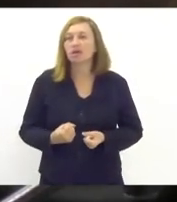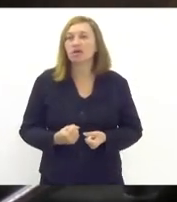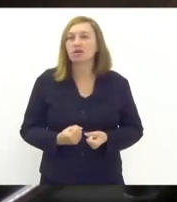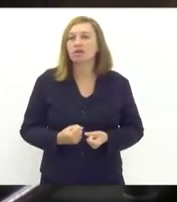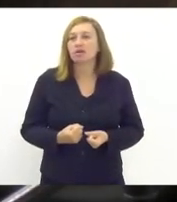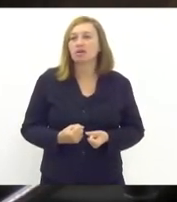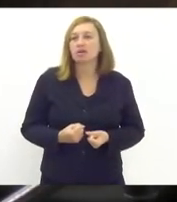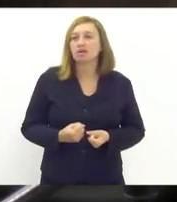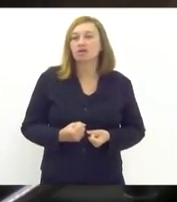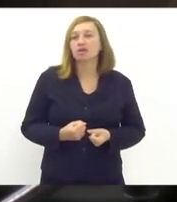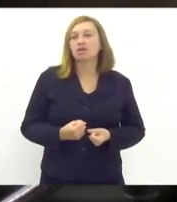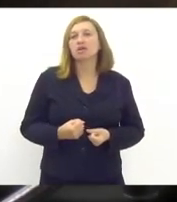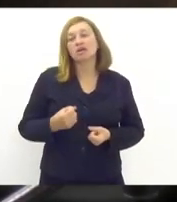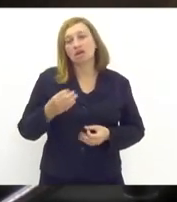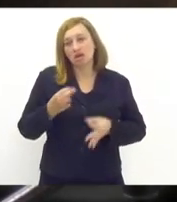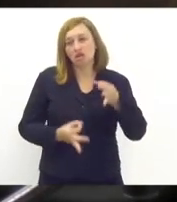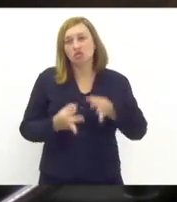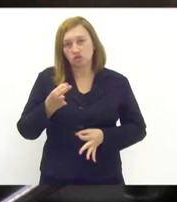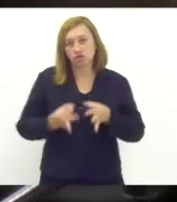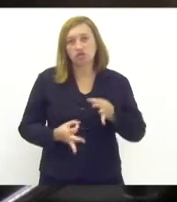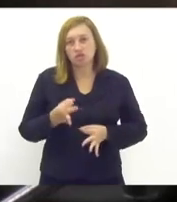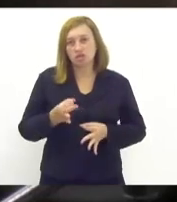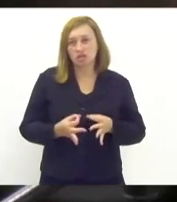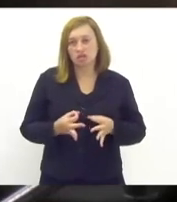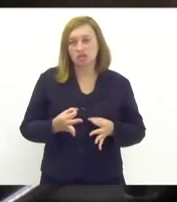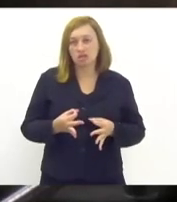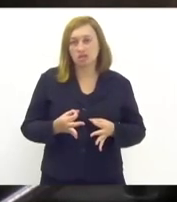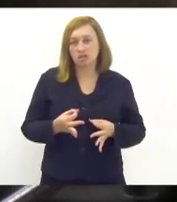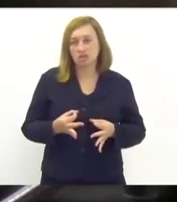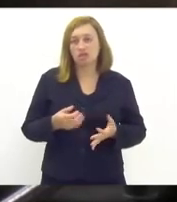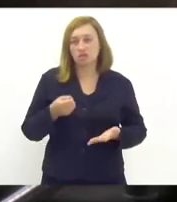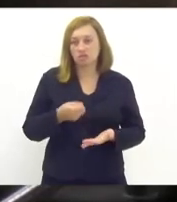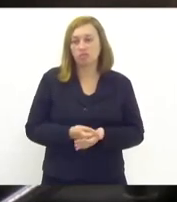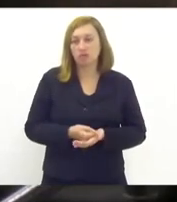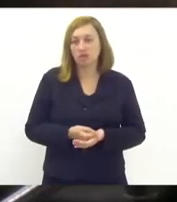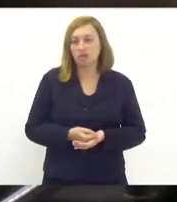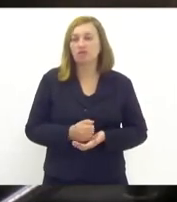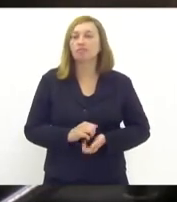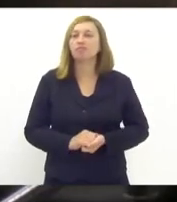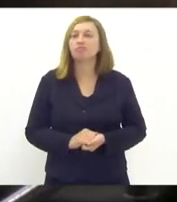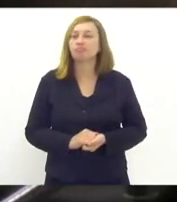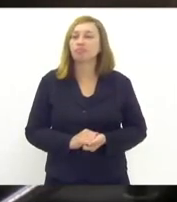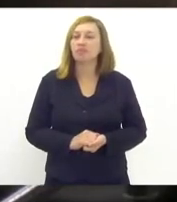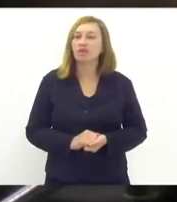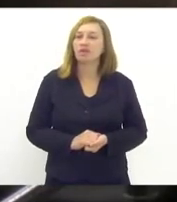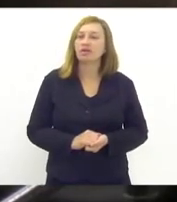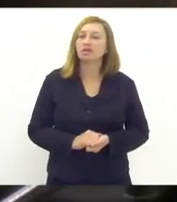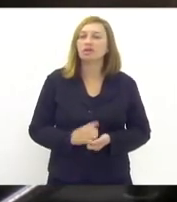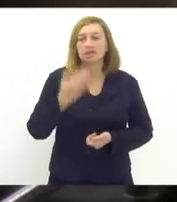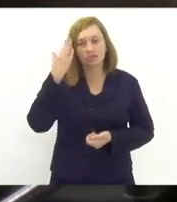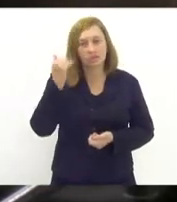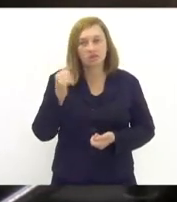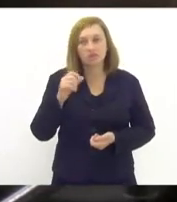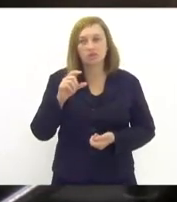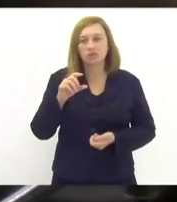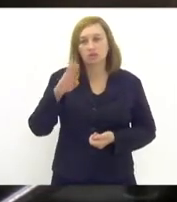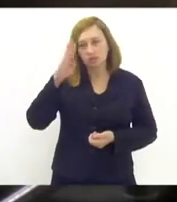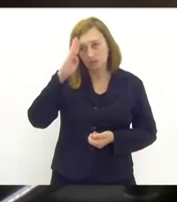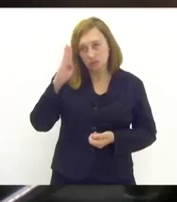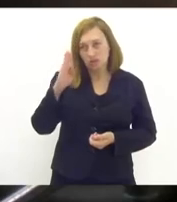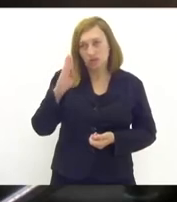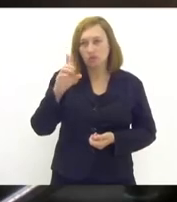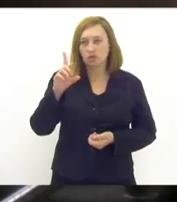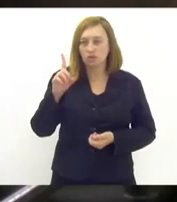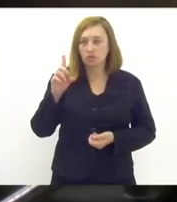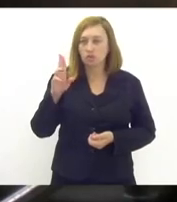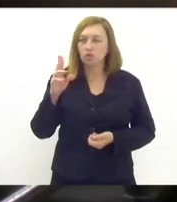que a justiça seja feita por seus próprios meios. Então, queria saber do soldado Douglas como está a sua